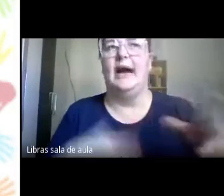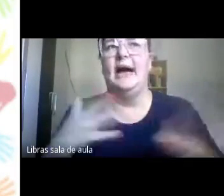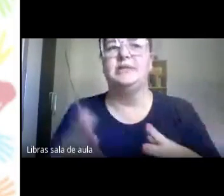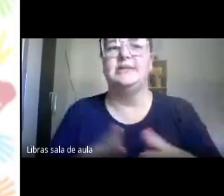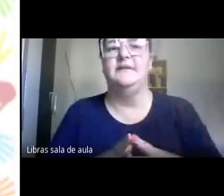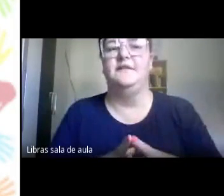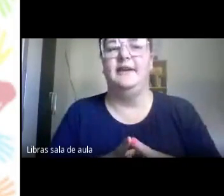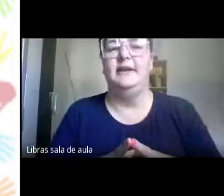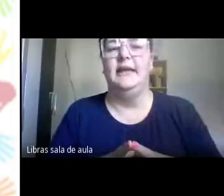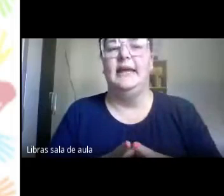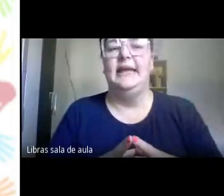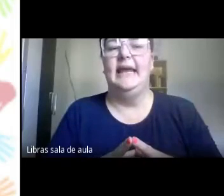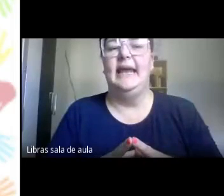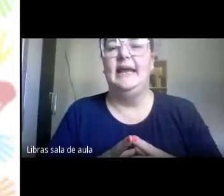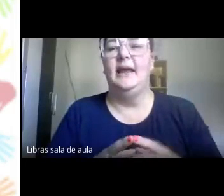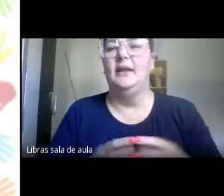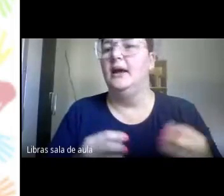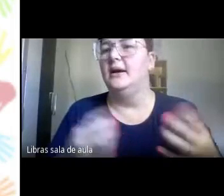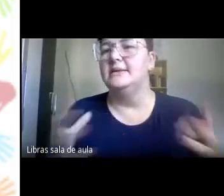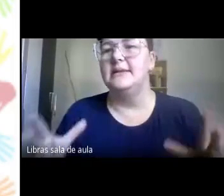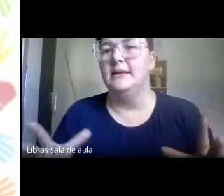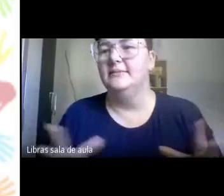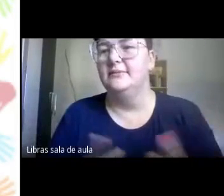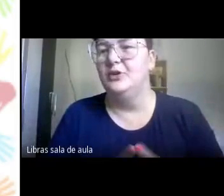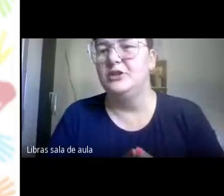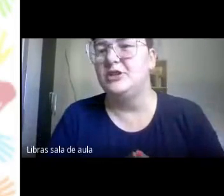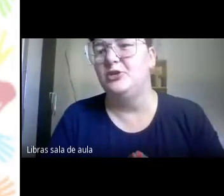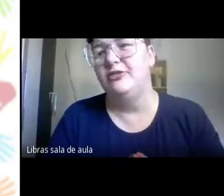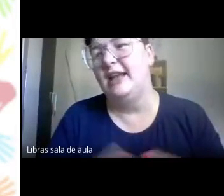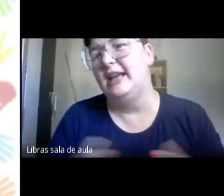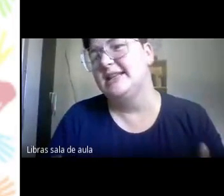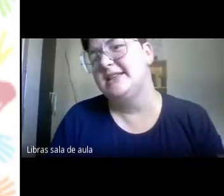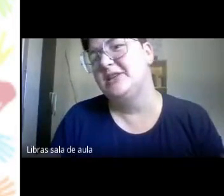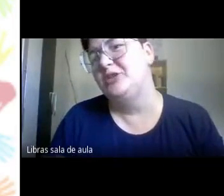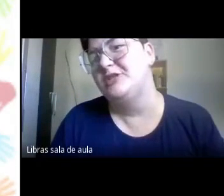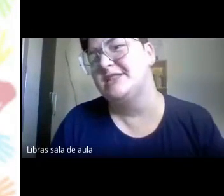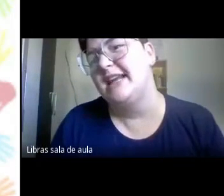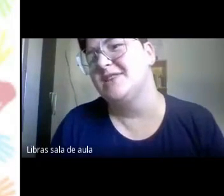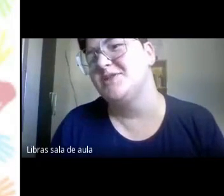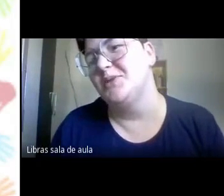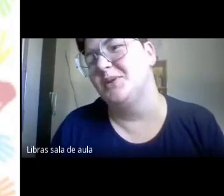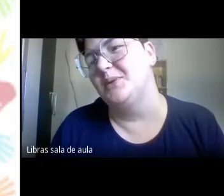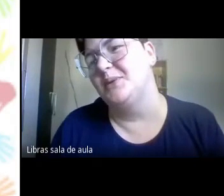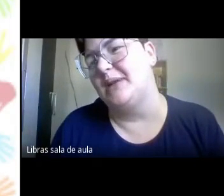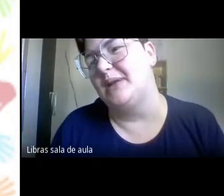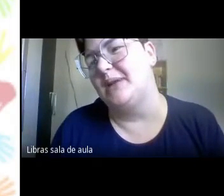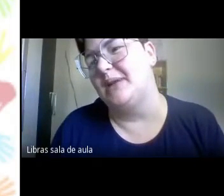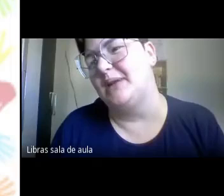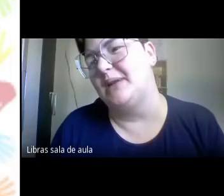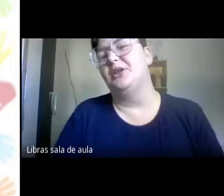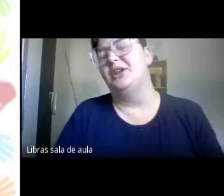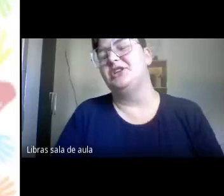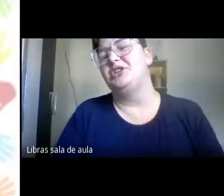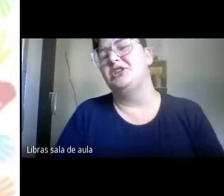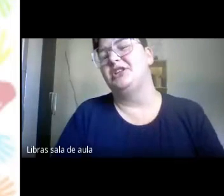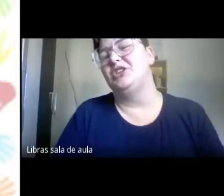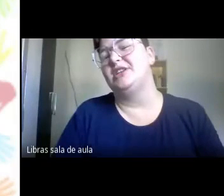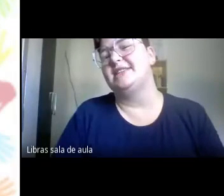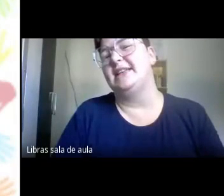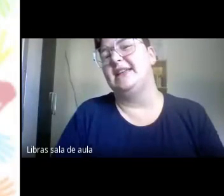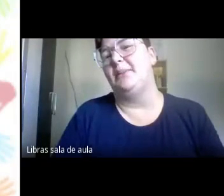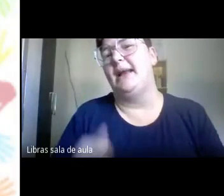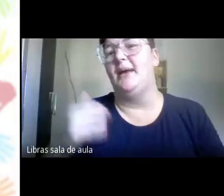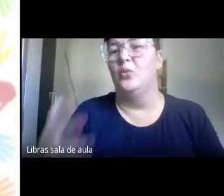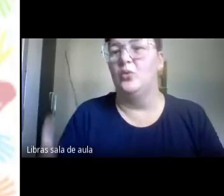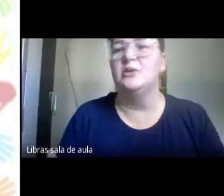Nas boates, enfim, e ele dança. Se tu vê ele dançando, tu não diz que ele é surdo, né? E aí, quando a gente diz